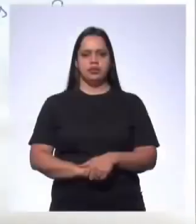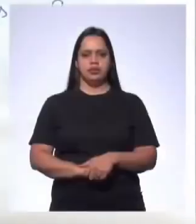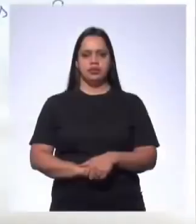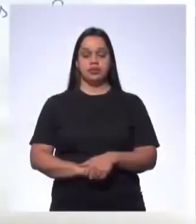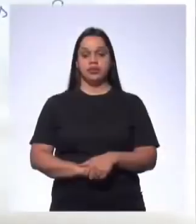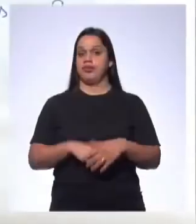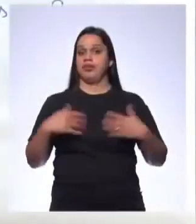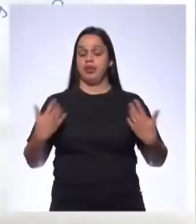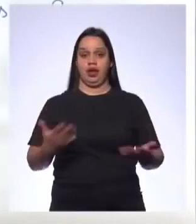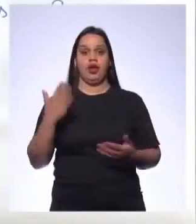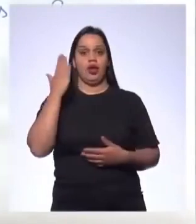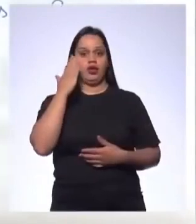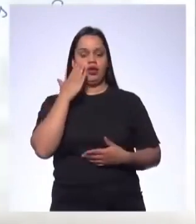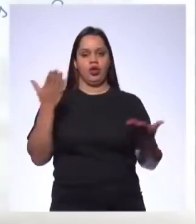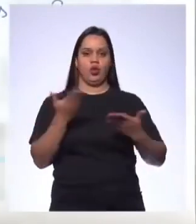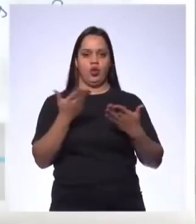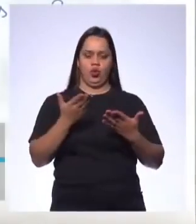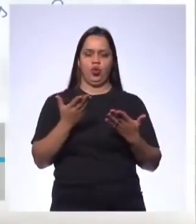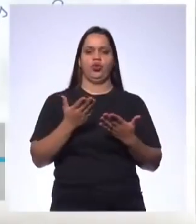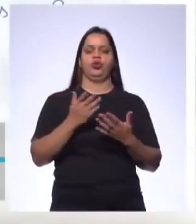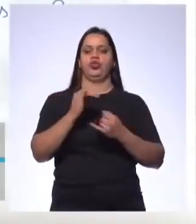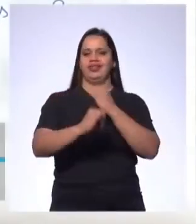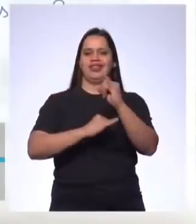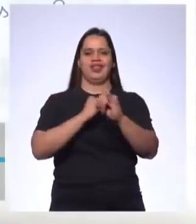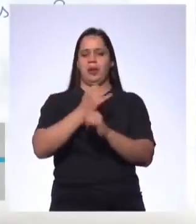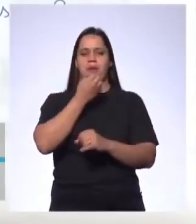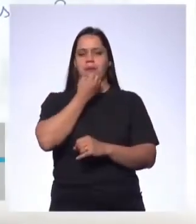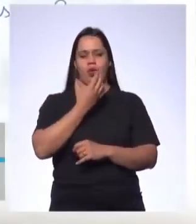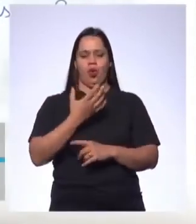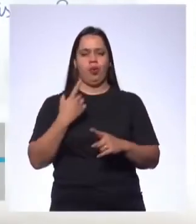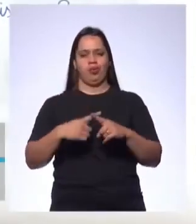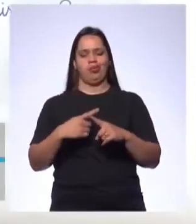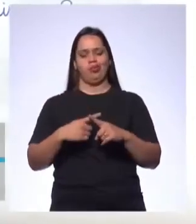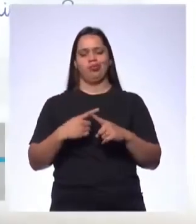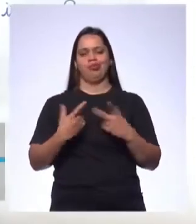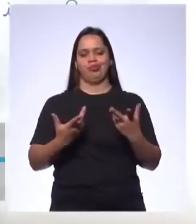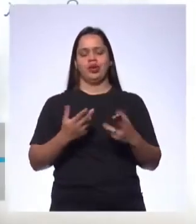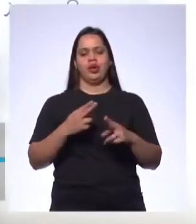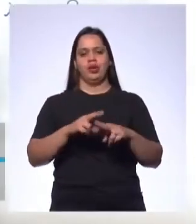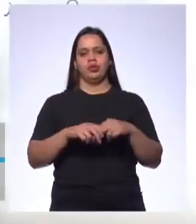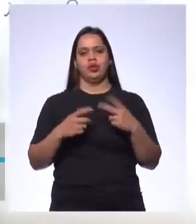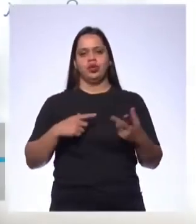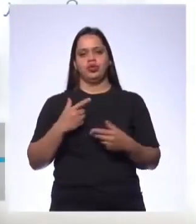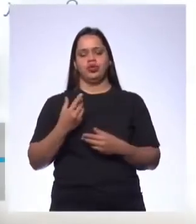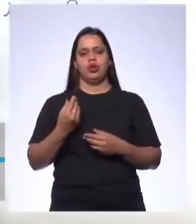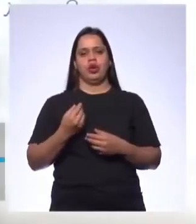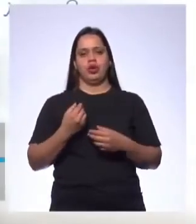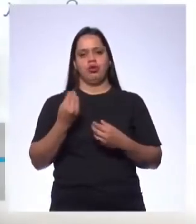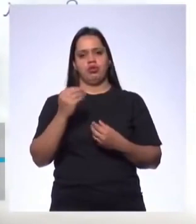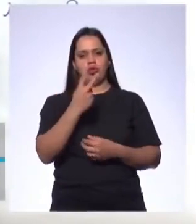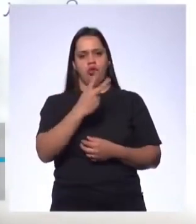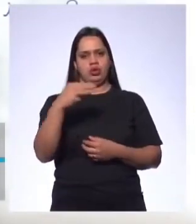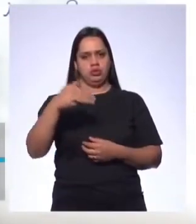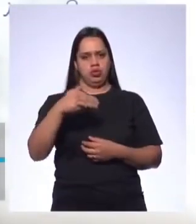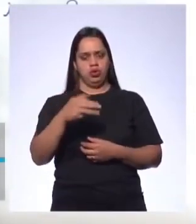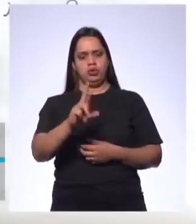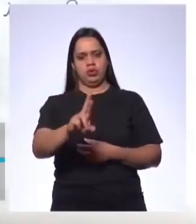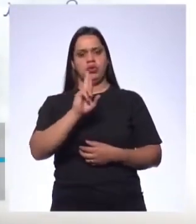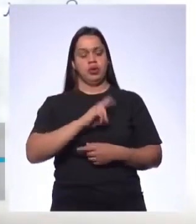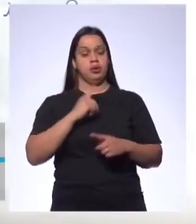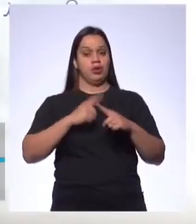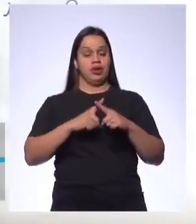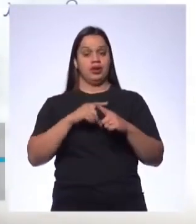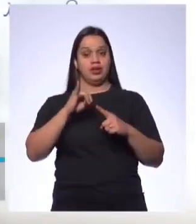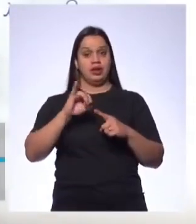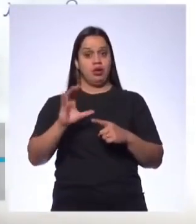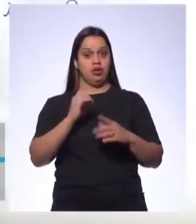Bem, eu sei que hoje a internet não está muito boa, por isso que eu dei 2 minutos para vocês responderem a questão, né? Porque se travar aí...